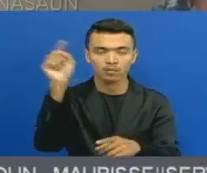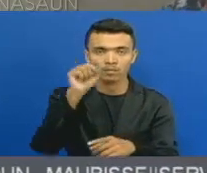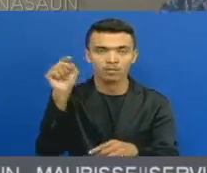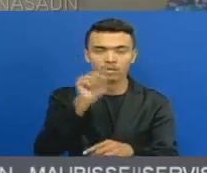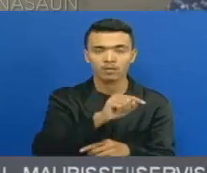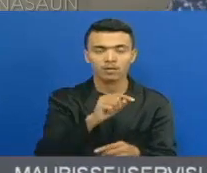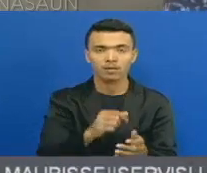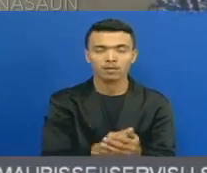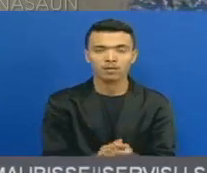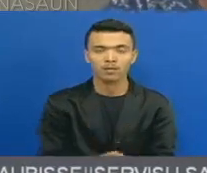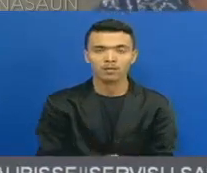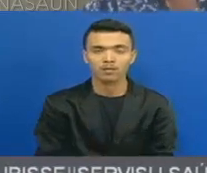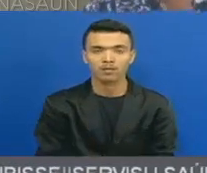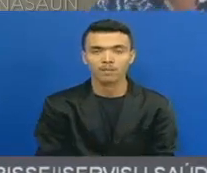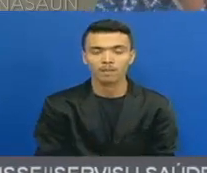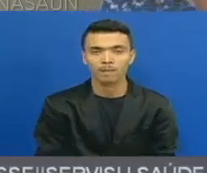operacional,